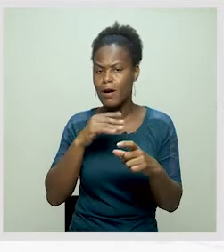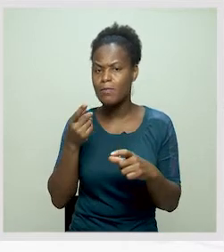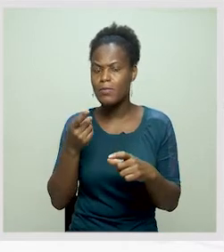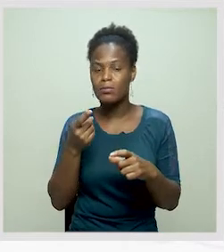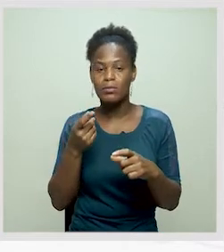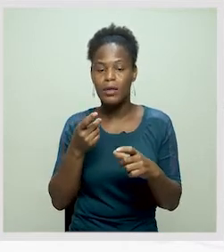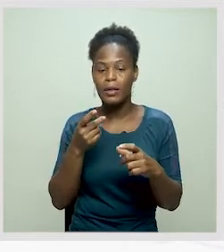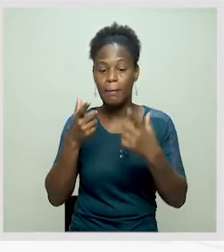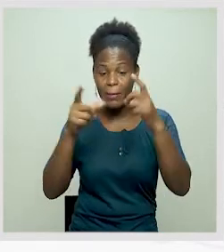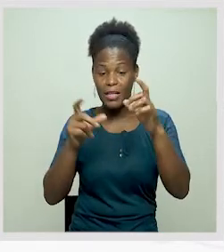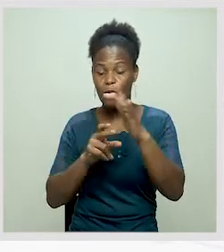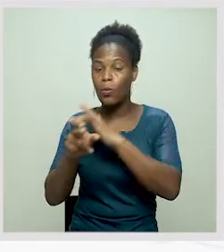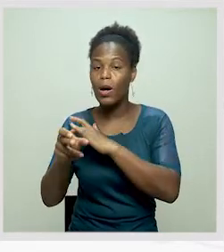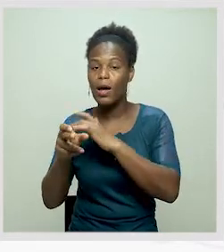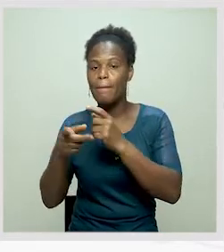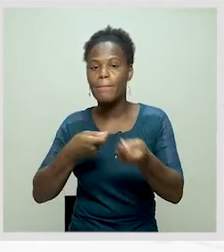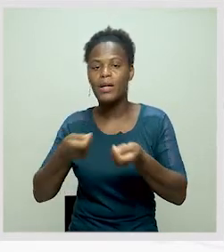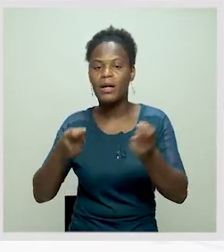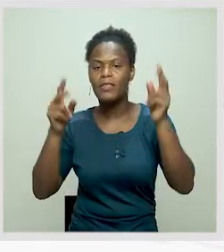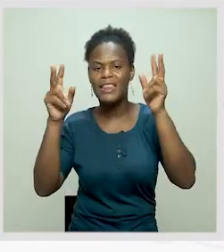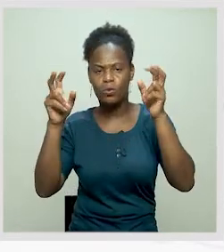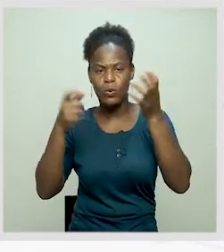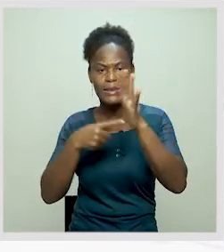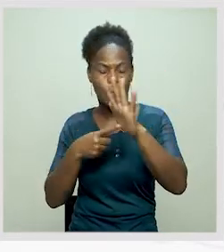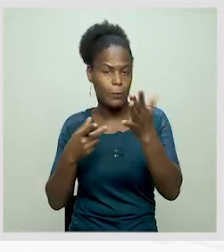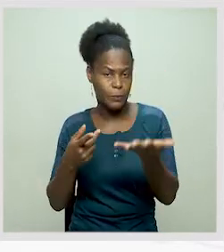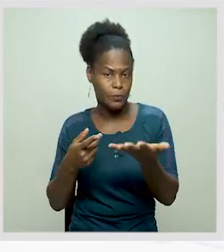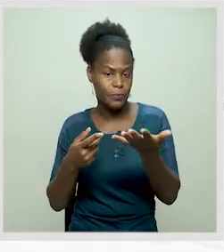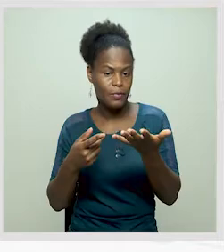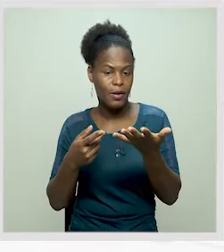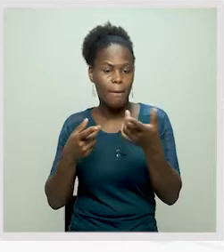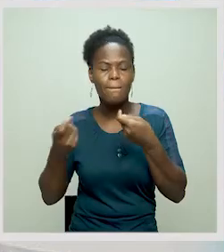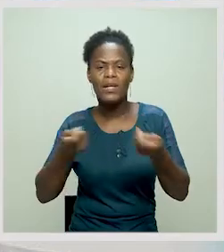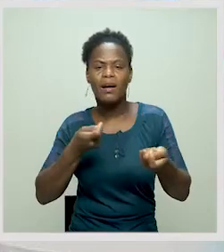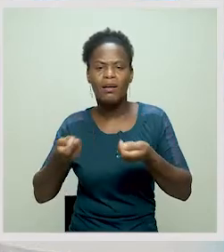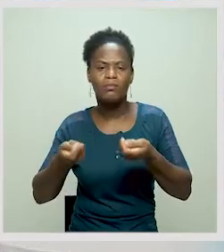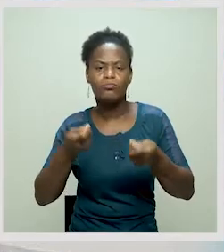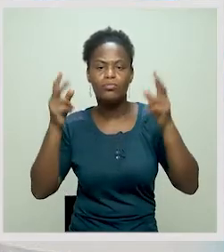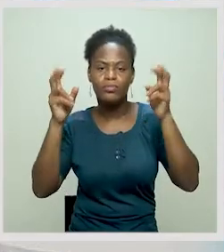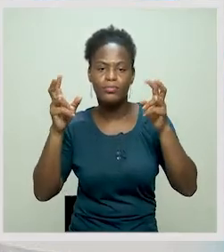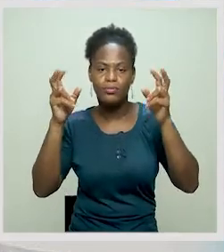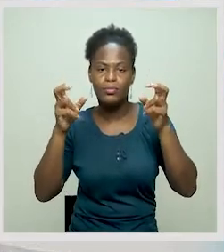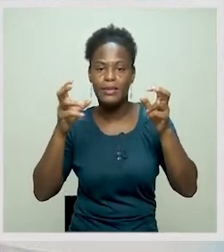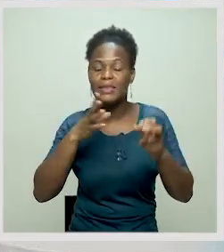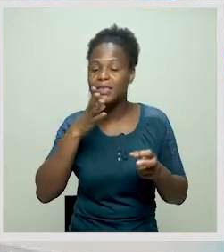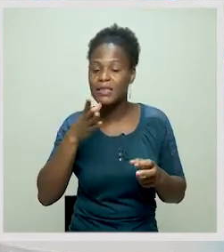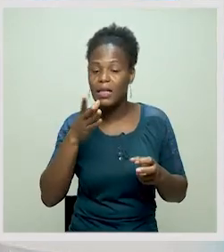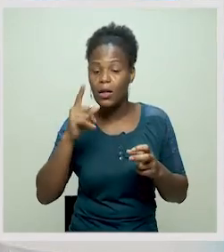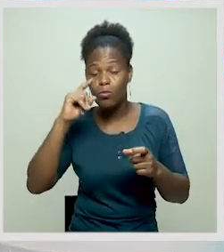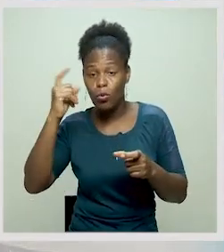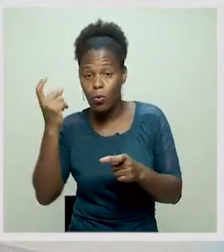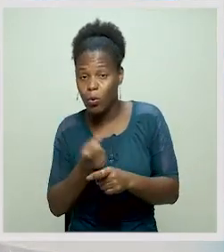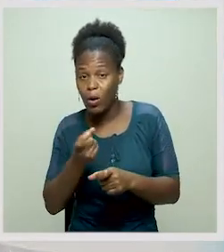ao mercado de títulos. Mercado de títulos é o mercado onde nós temos a